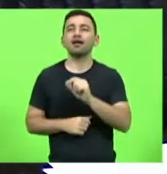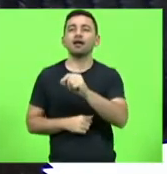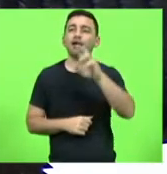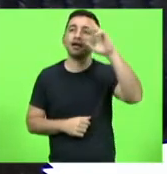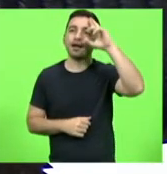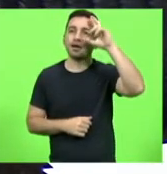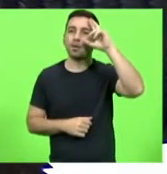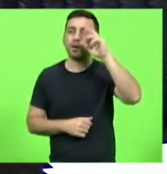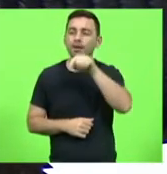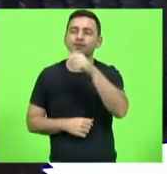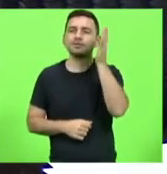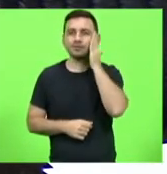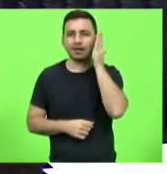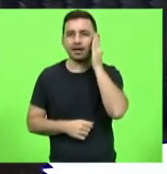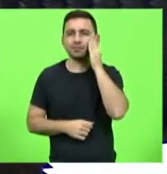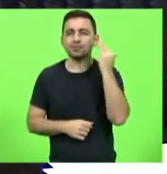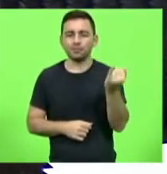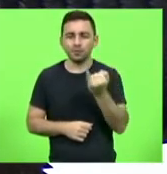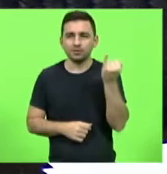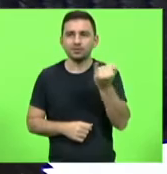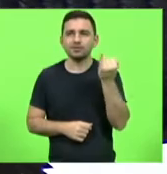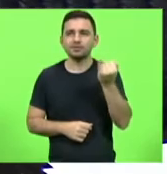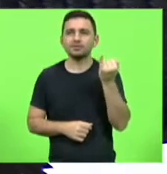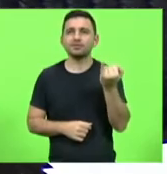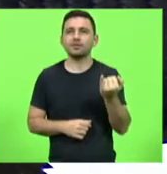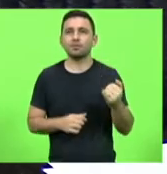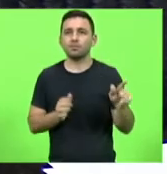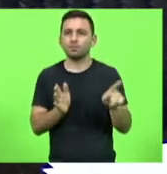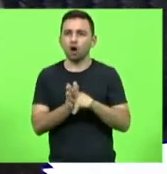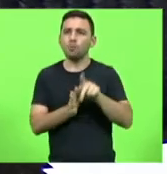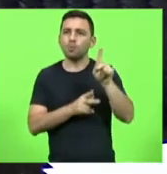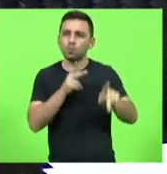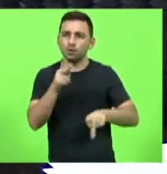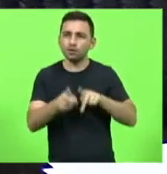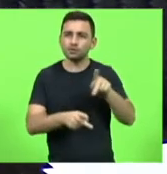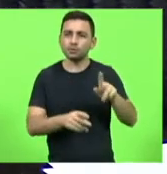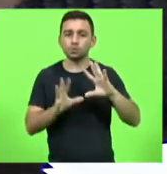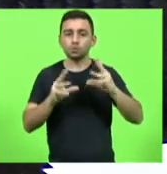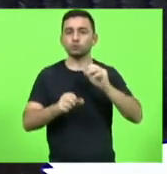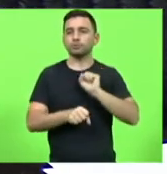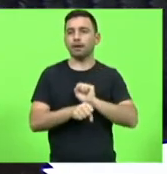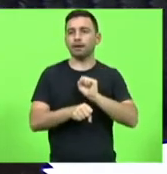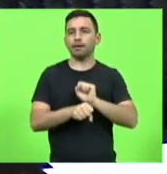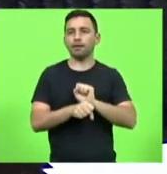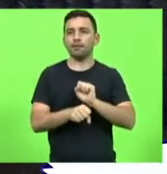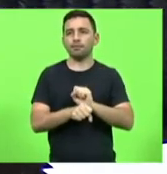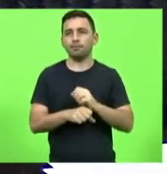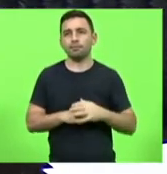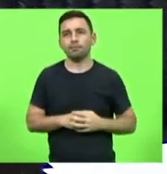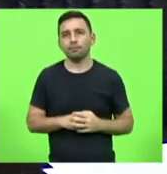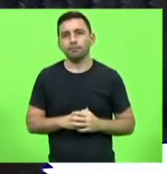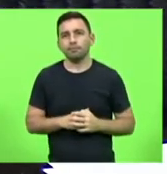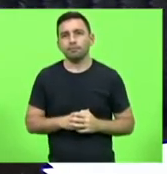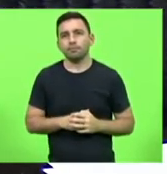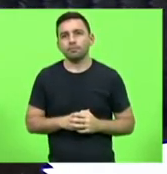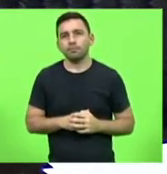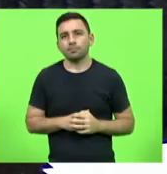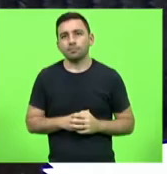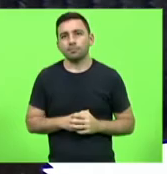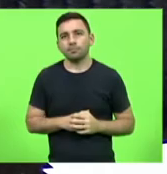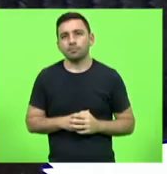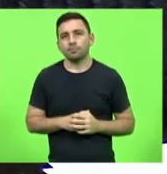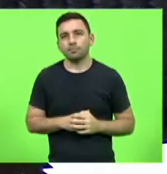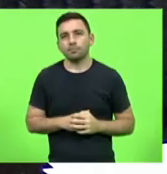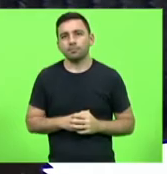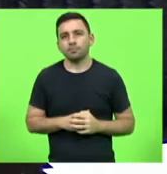sabe o que é a relevância disso para aquela, população, eles estão esperando, ansiosos, não importa quem vai fazer. Mais 5 minutos,